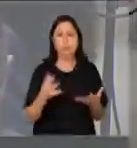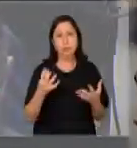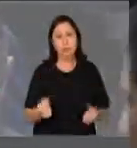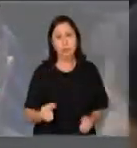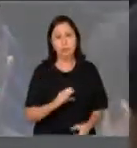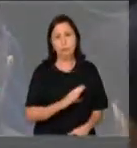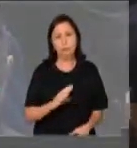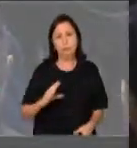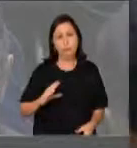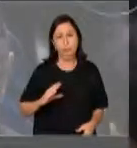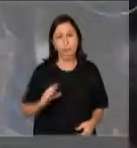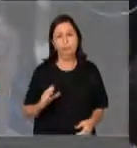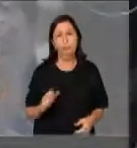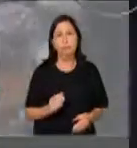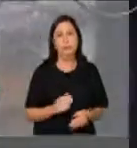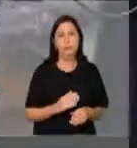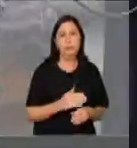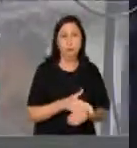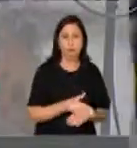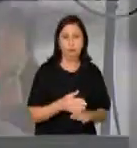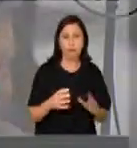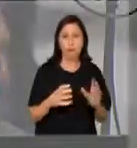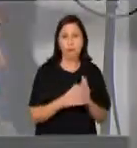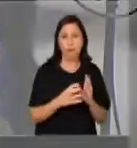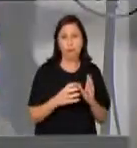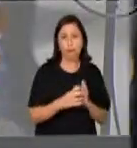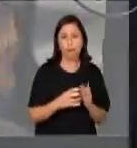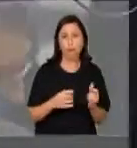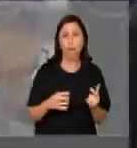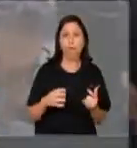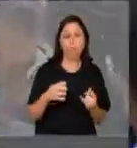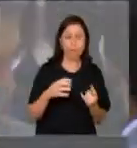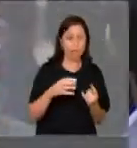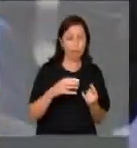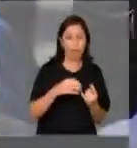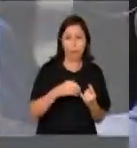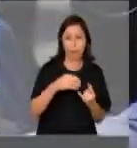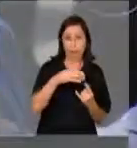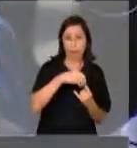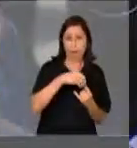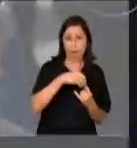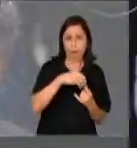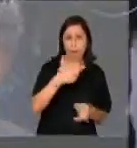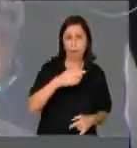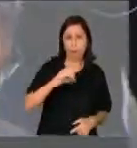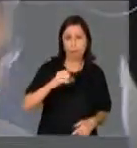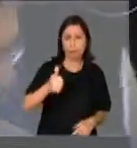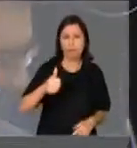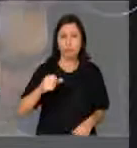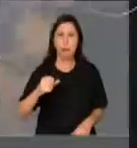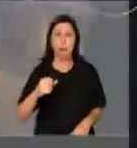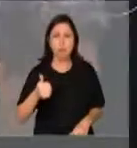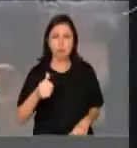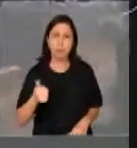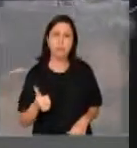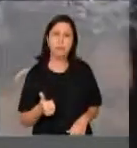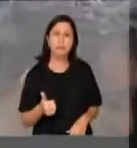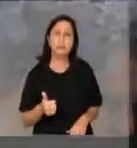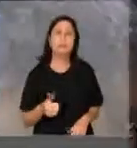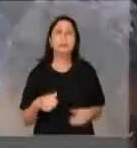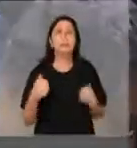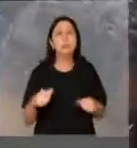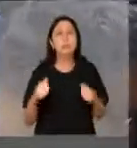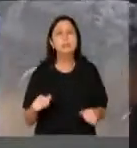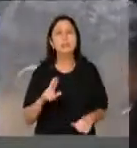de Aprovados de Excedentes dos concursos da Fiocruz de 2016. Eles solicitam a nomeação dos candidatos